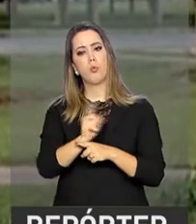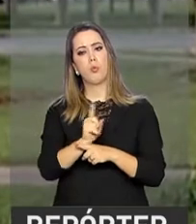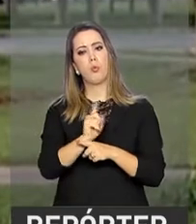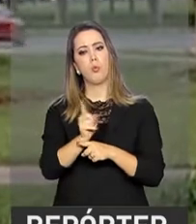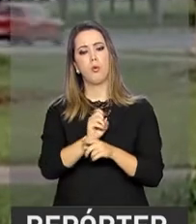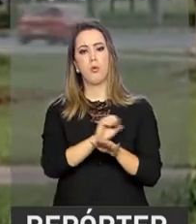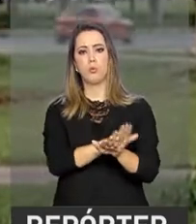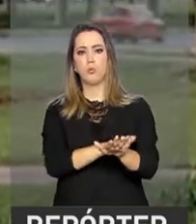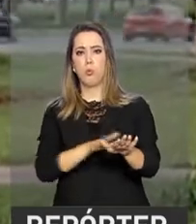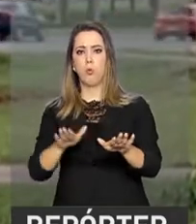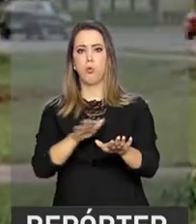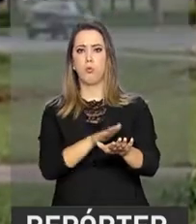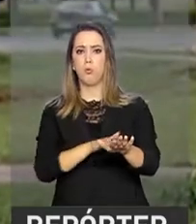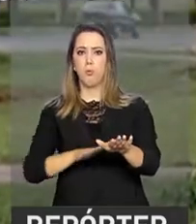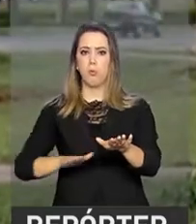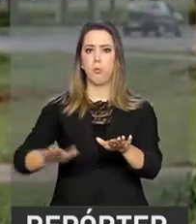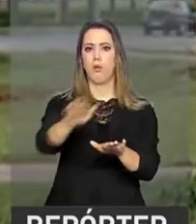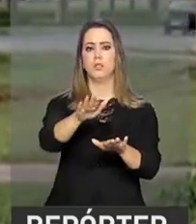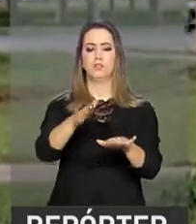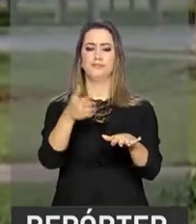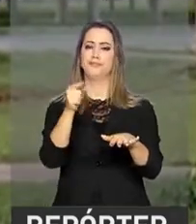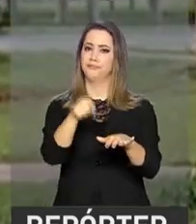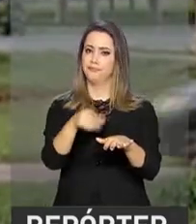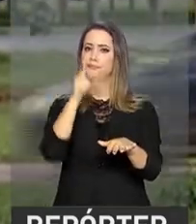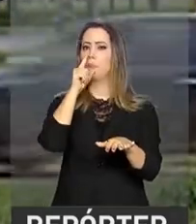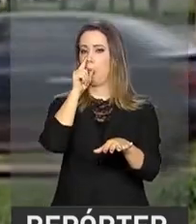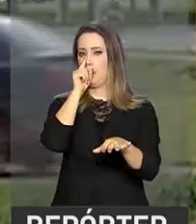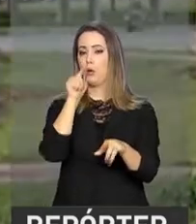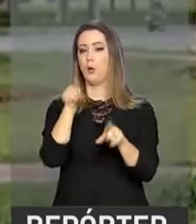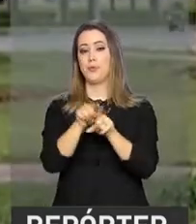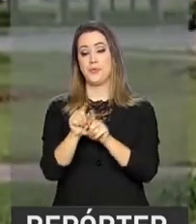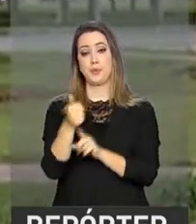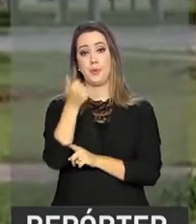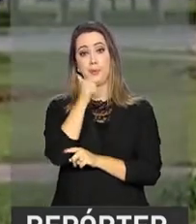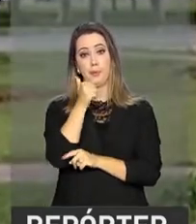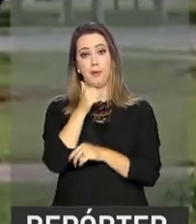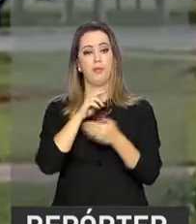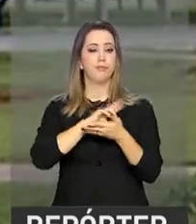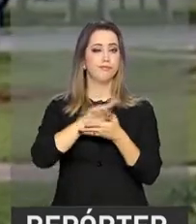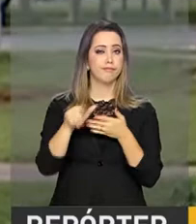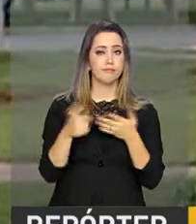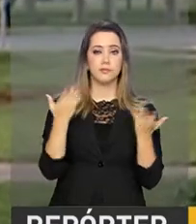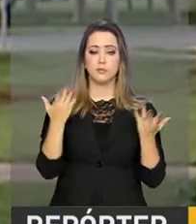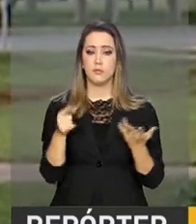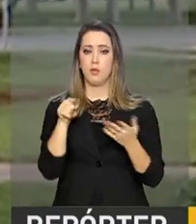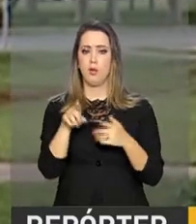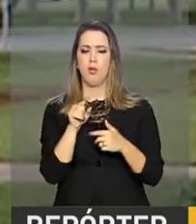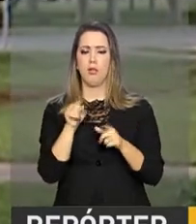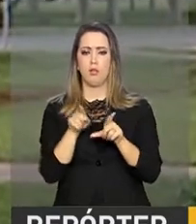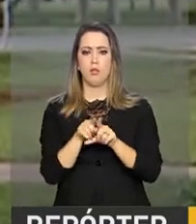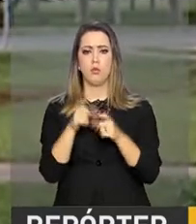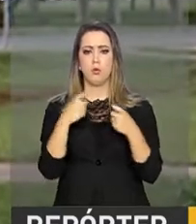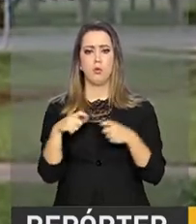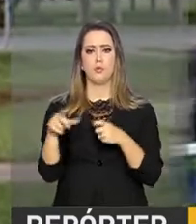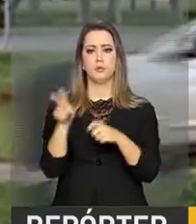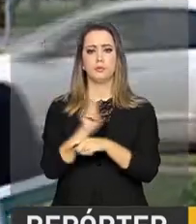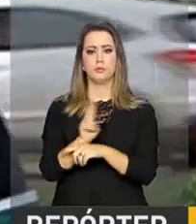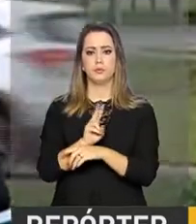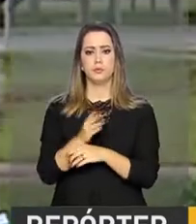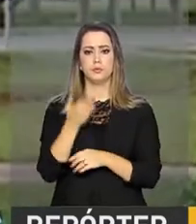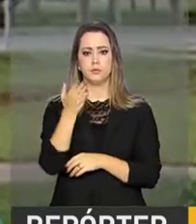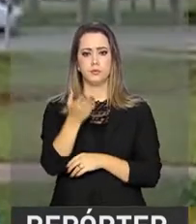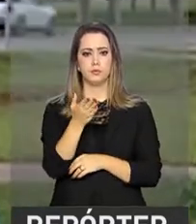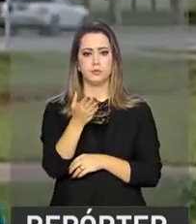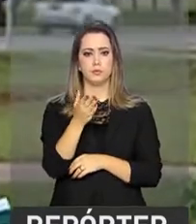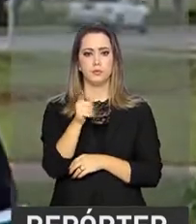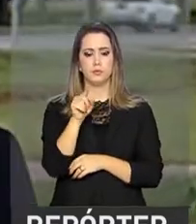indevida, uso de álcool. Então são essas estratégias que a PRF vai adotar para ocupar efetivamente aqueles pontos mais críticos. O senhor